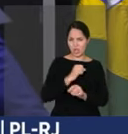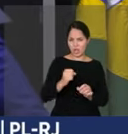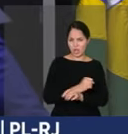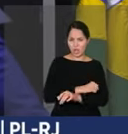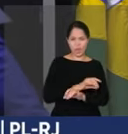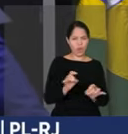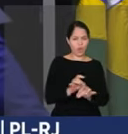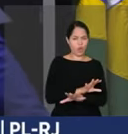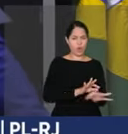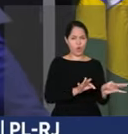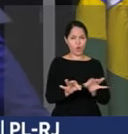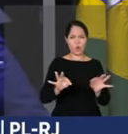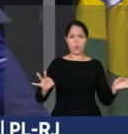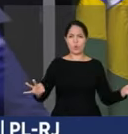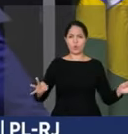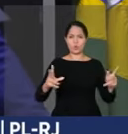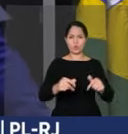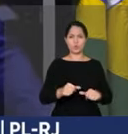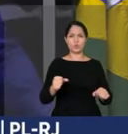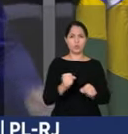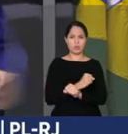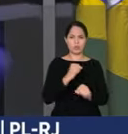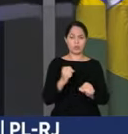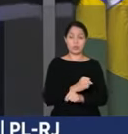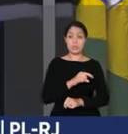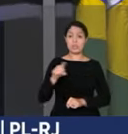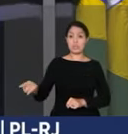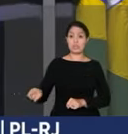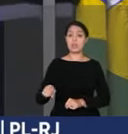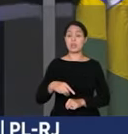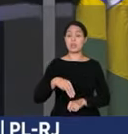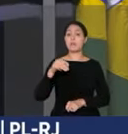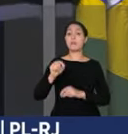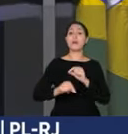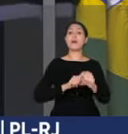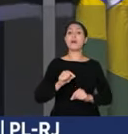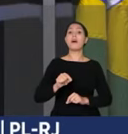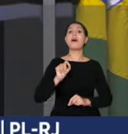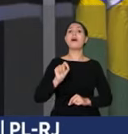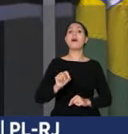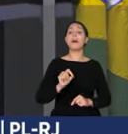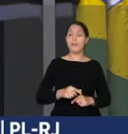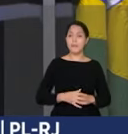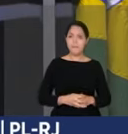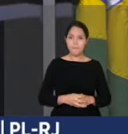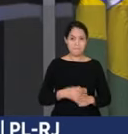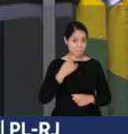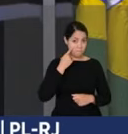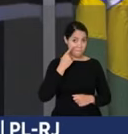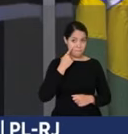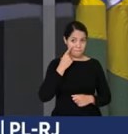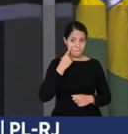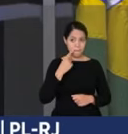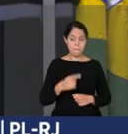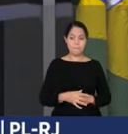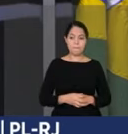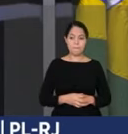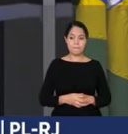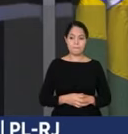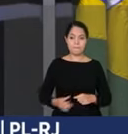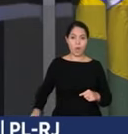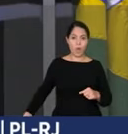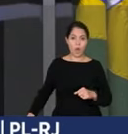a esquerda, foi mestre em acabar, são essas obras aqui, ó. Veja, o tamanho do calote